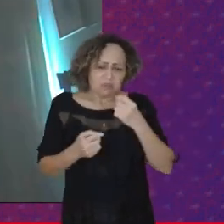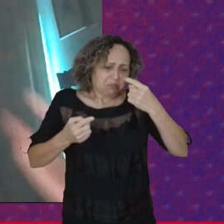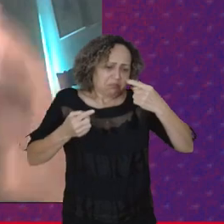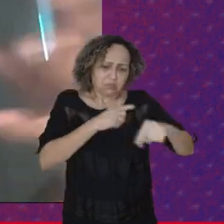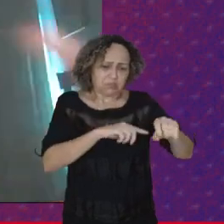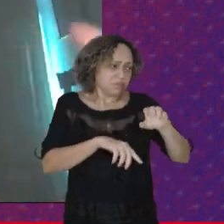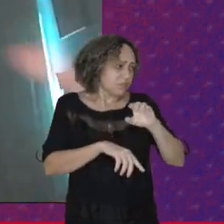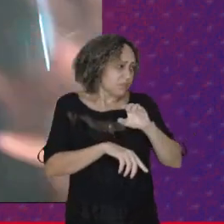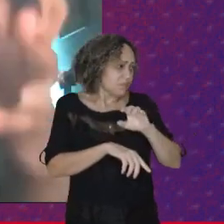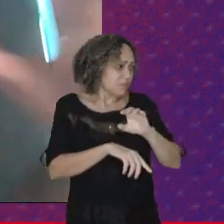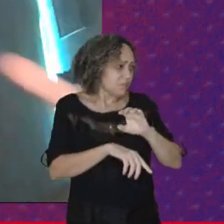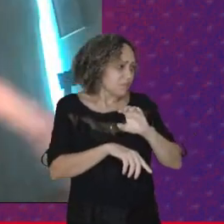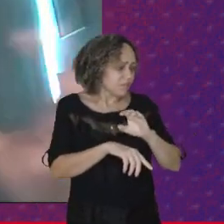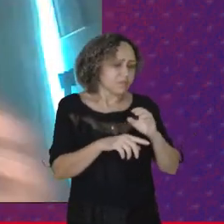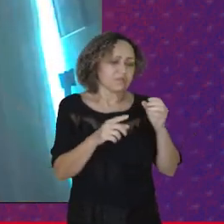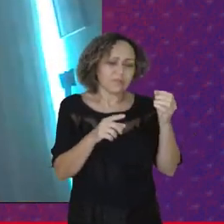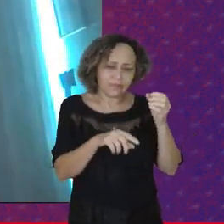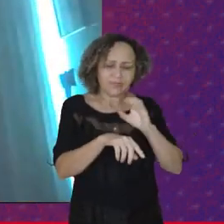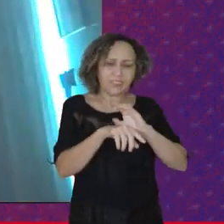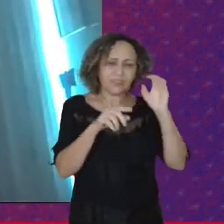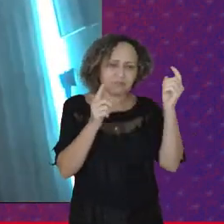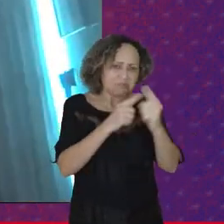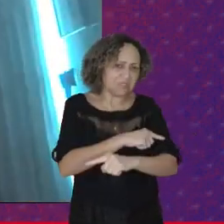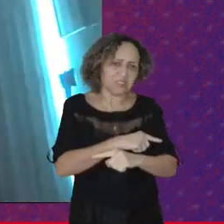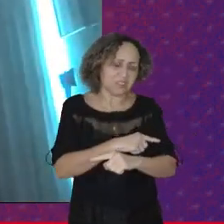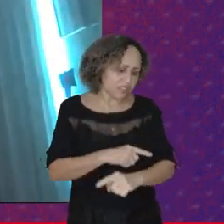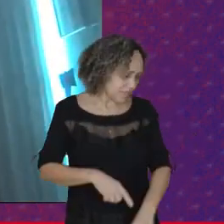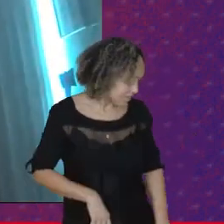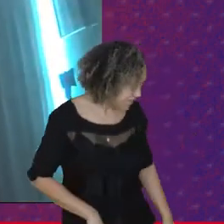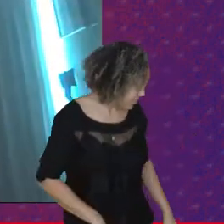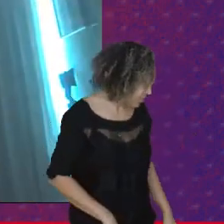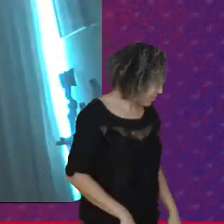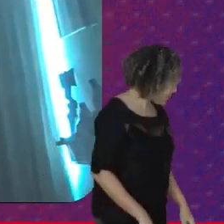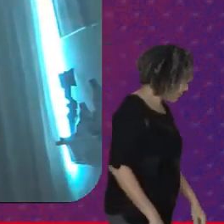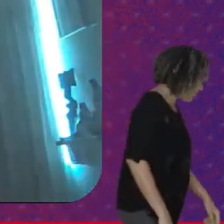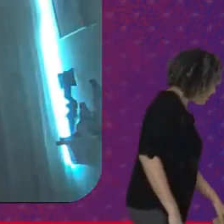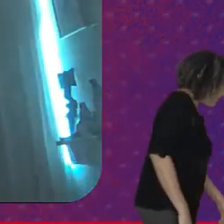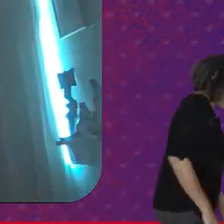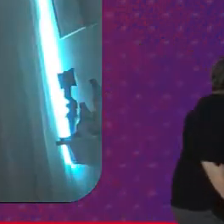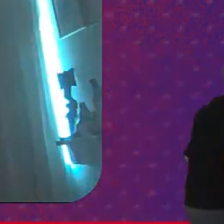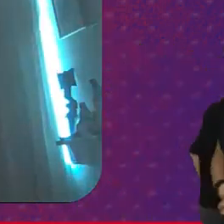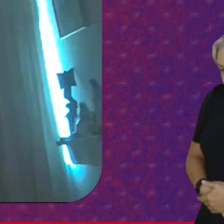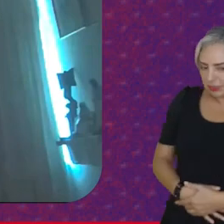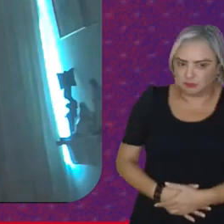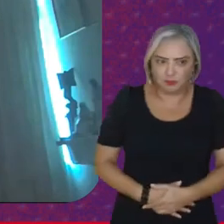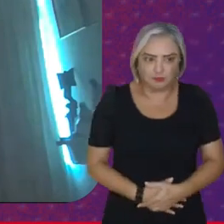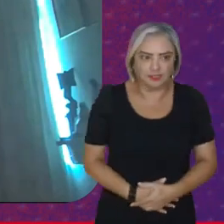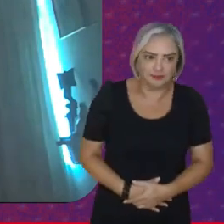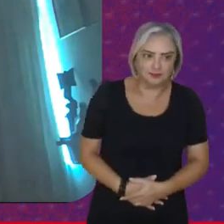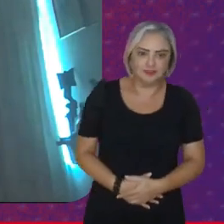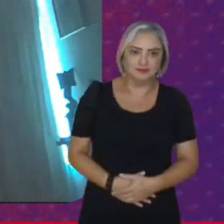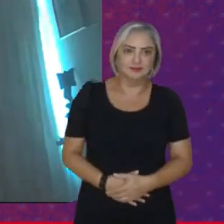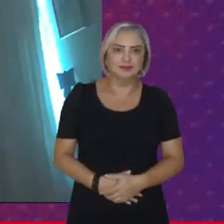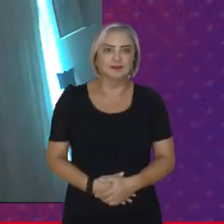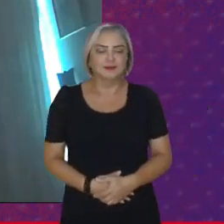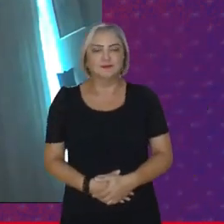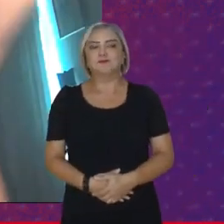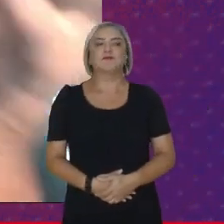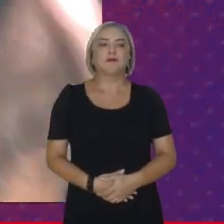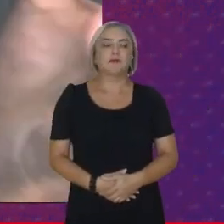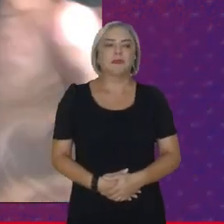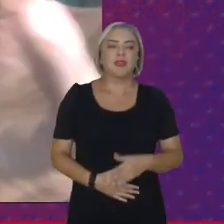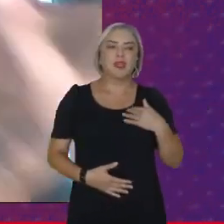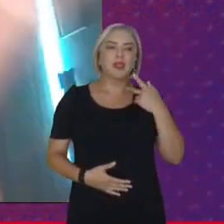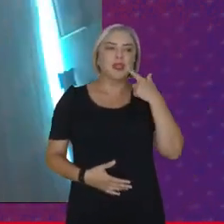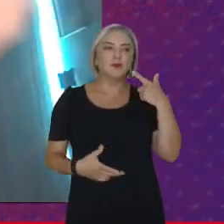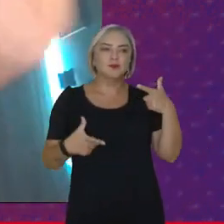inconstitucionalidade, né? Por todos os movimentos envolvidos na reforma sanitária. Eu chamo